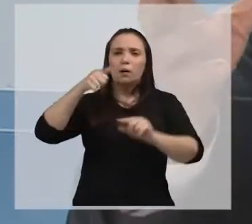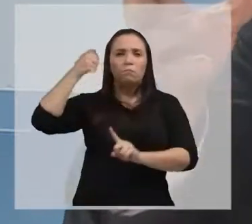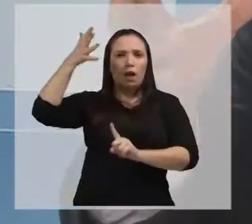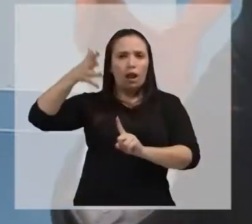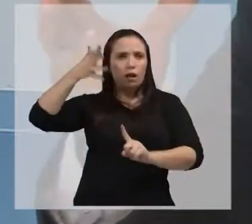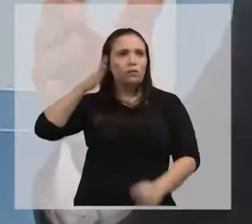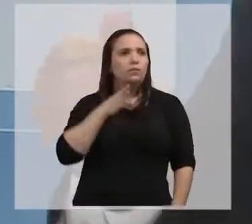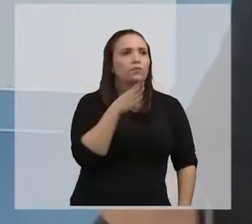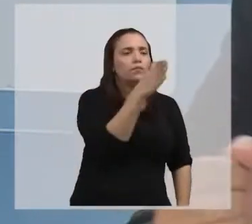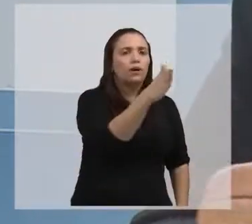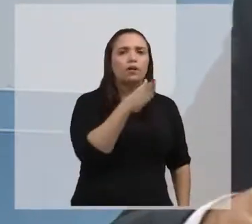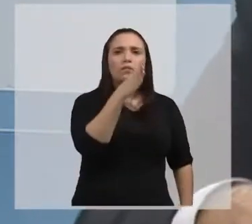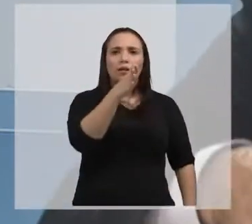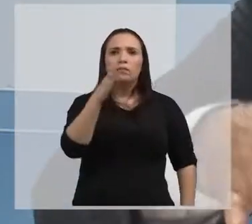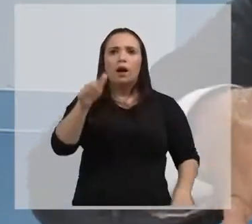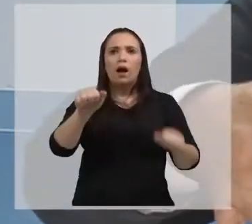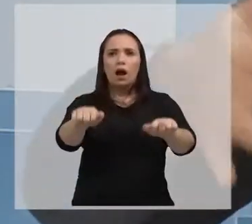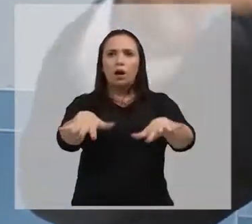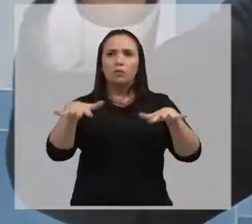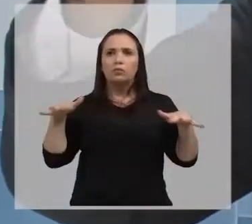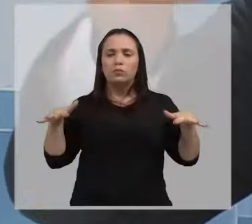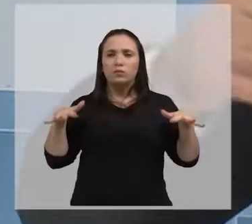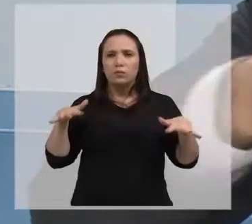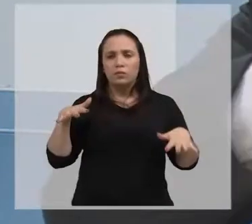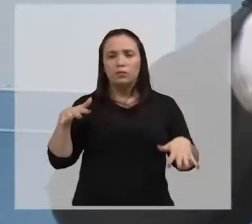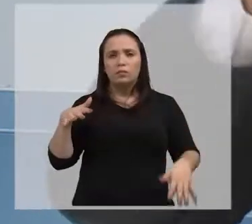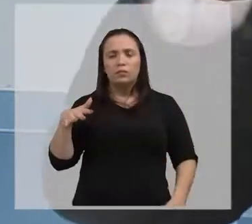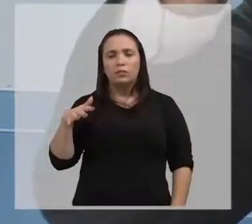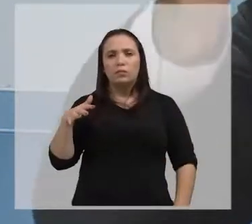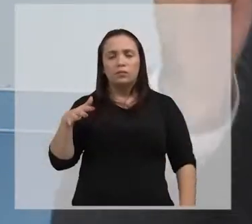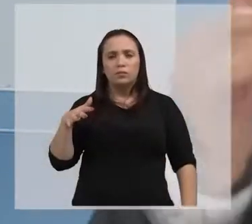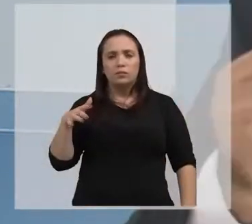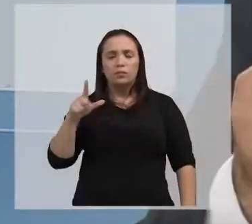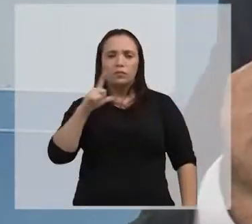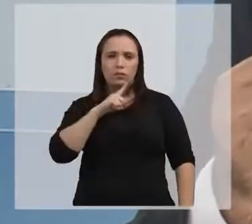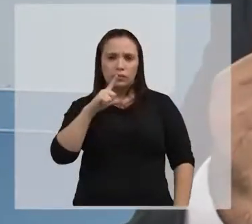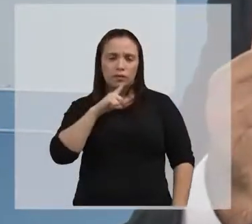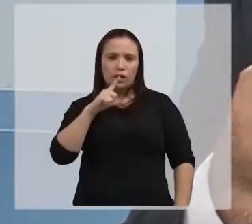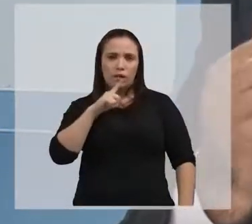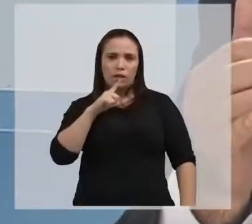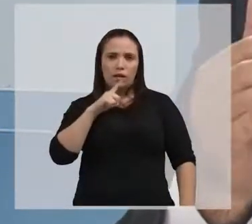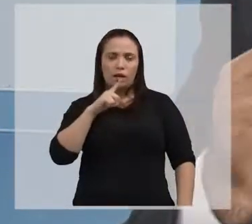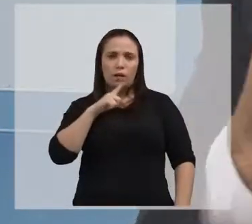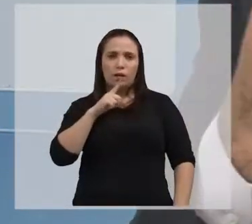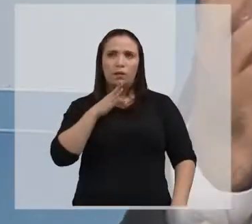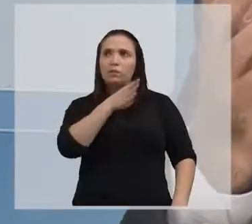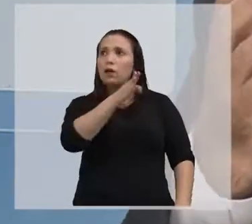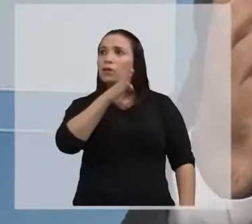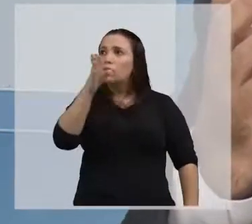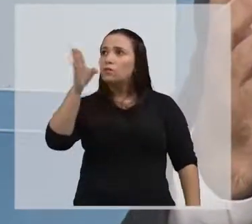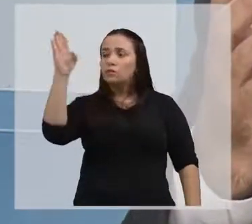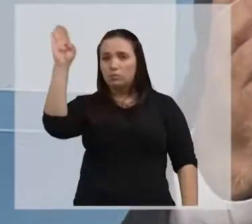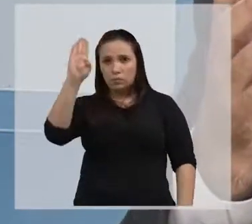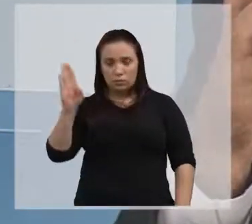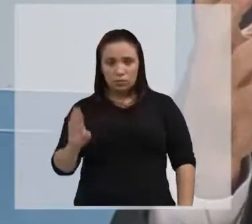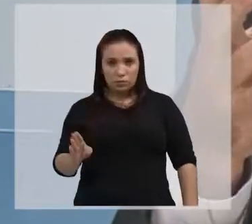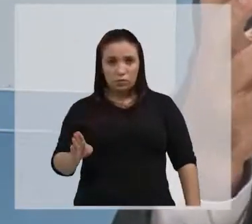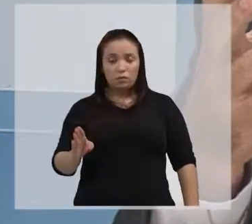palestra nos auditórios entapetados, um ar-condicionado no 16, no Brasil todo, essas